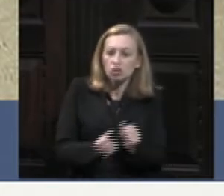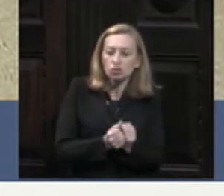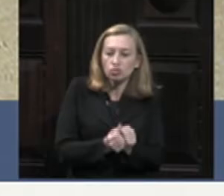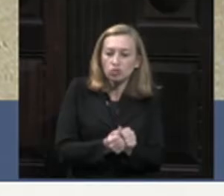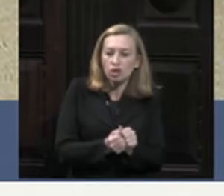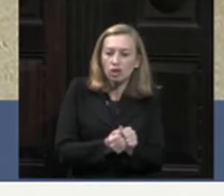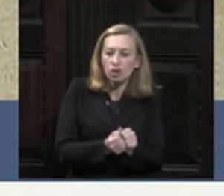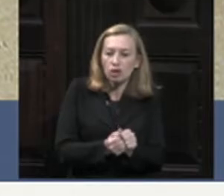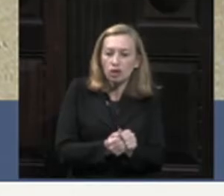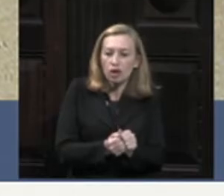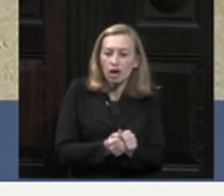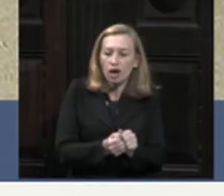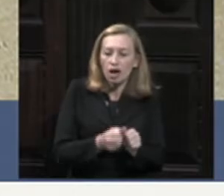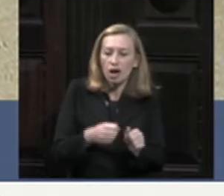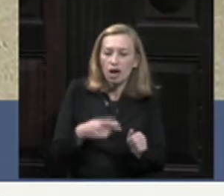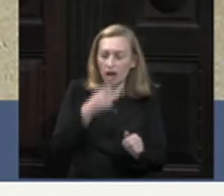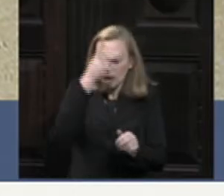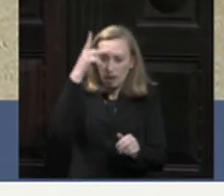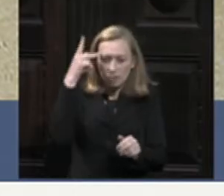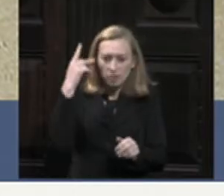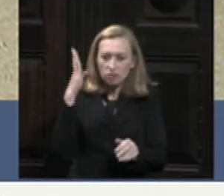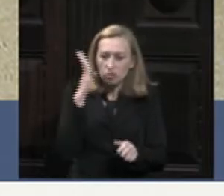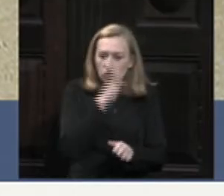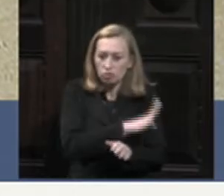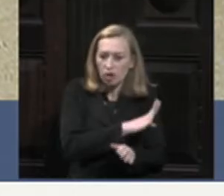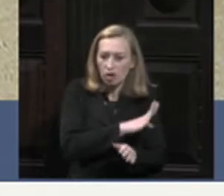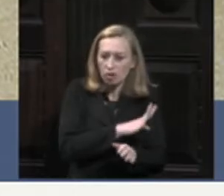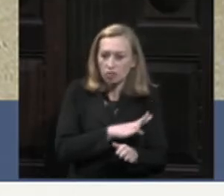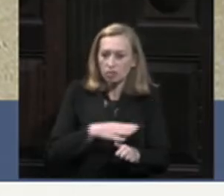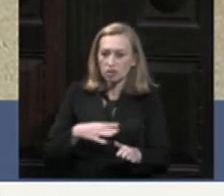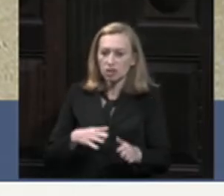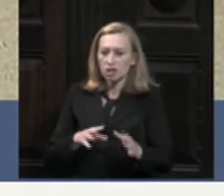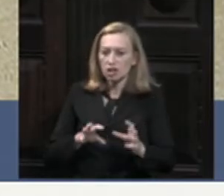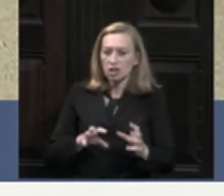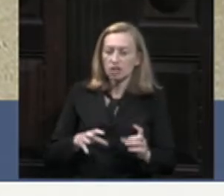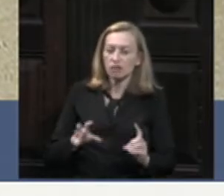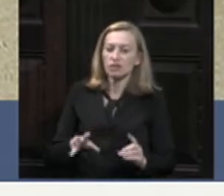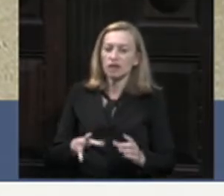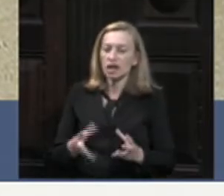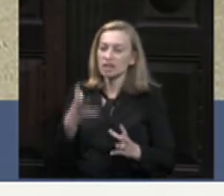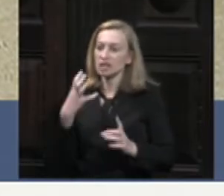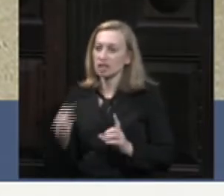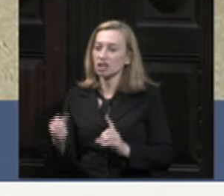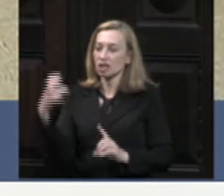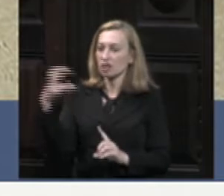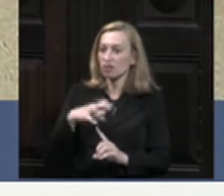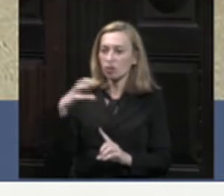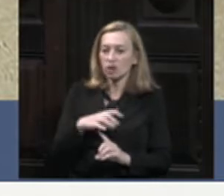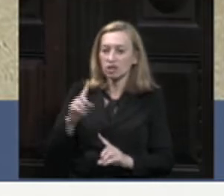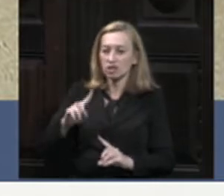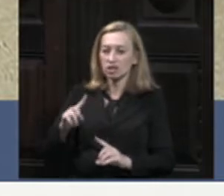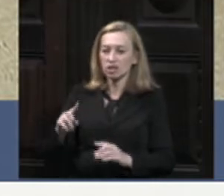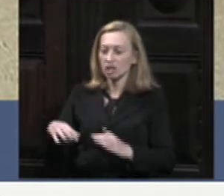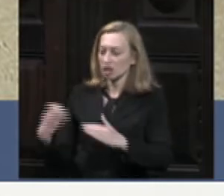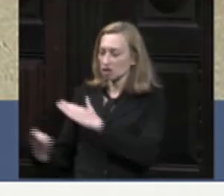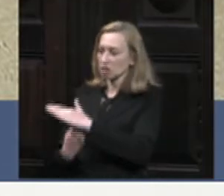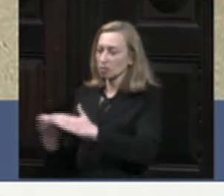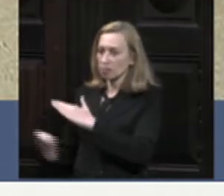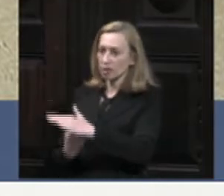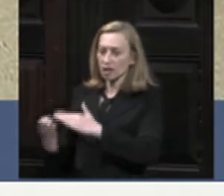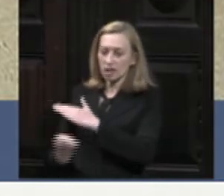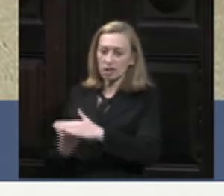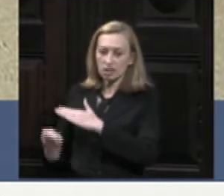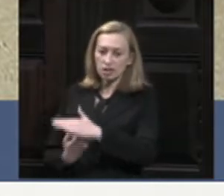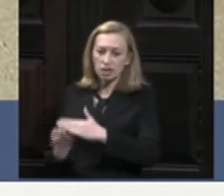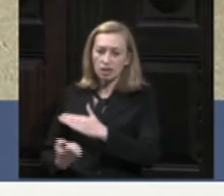maus brasileiros, às multinacionais, que ficam precavidas, porque um governo brasileiro